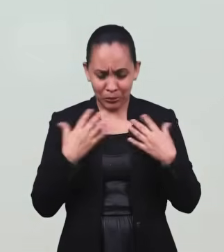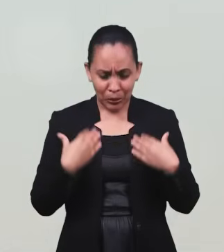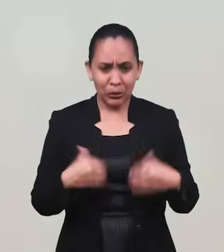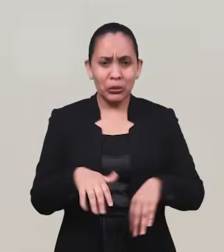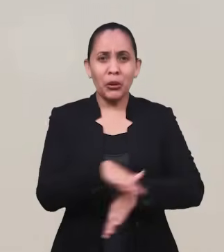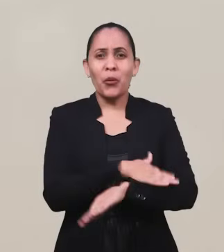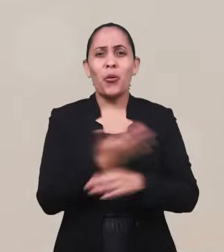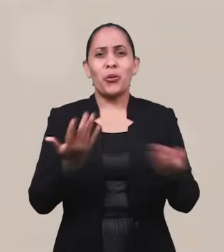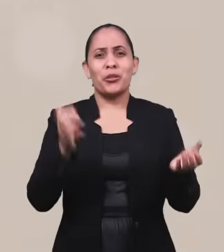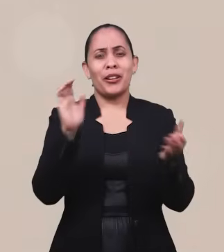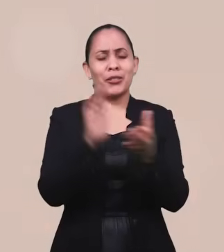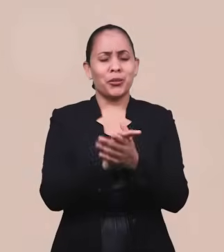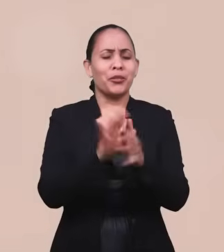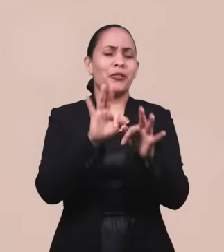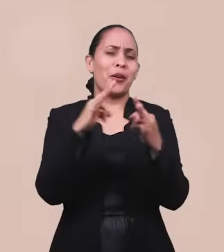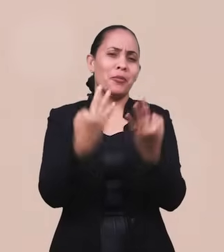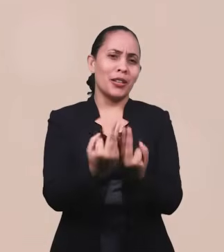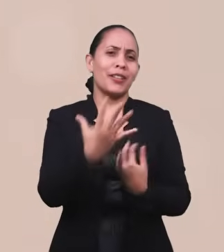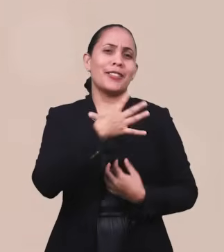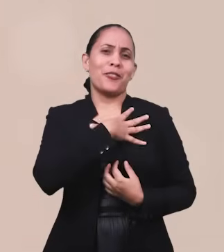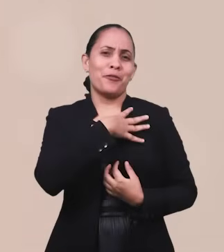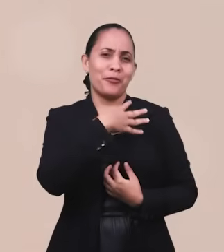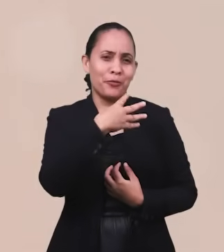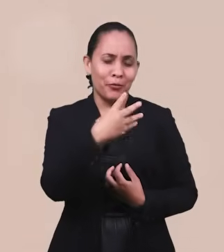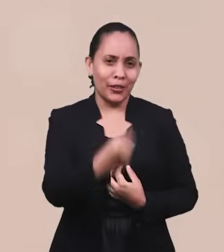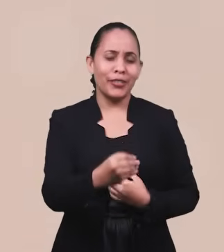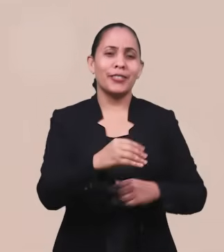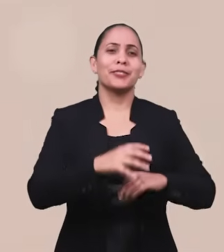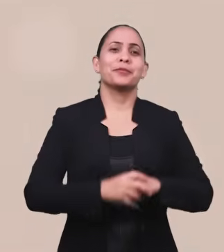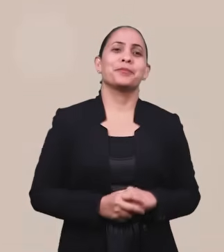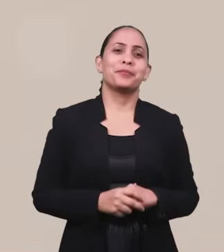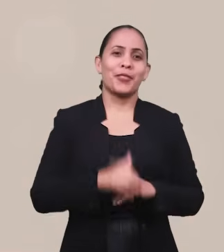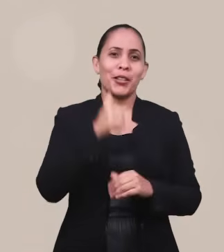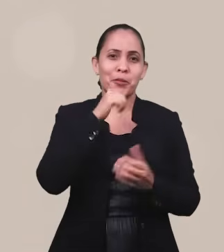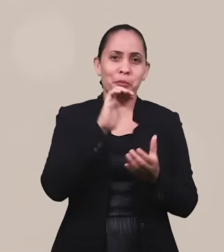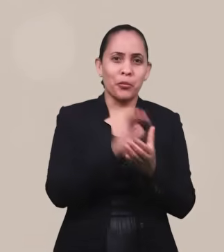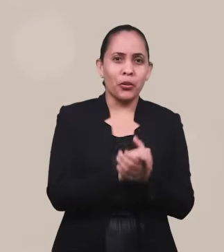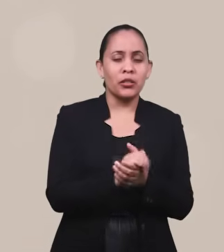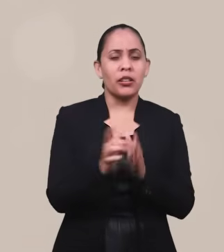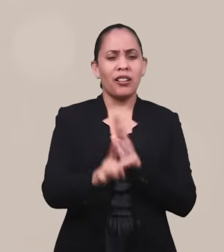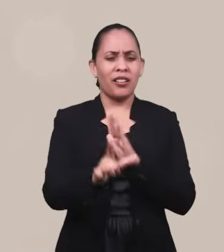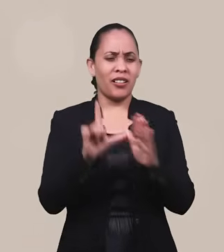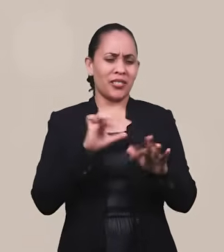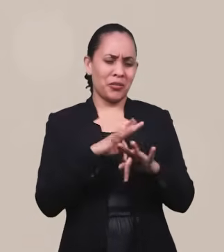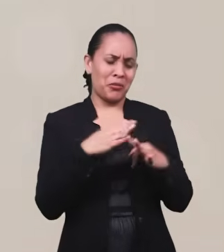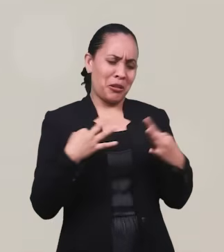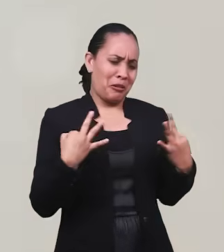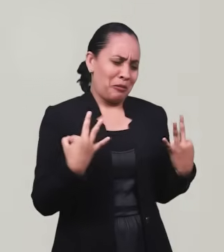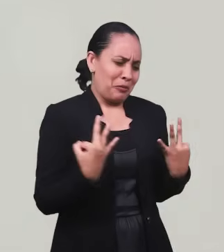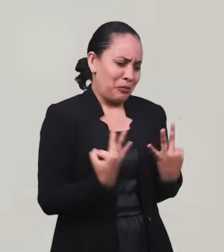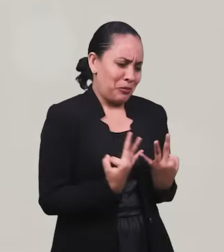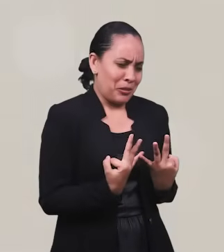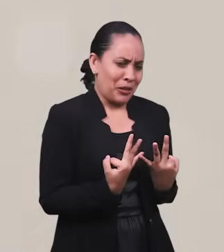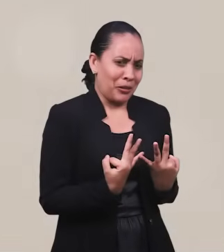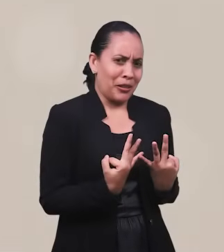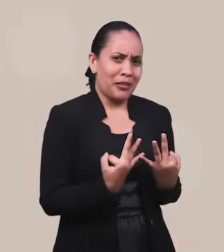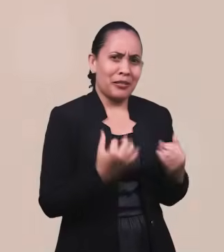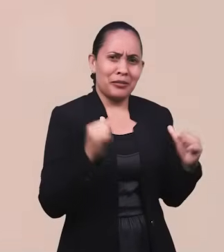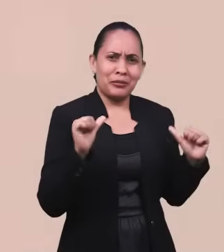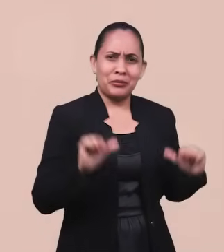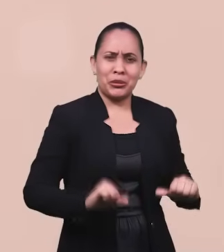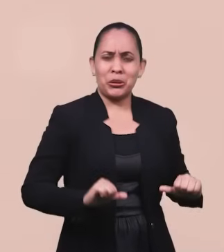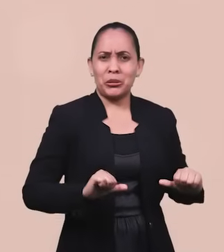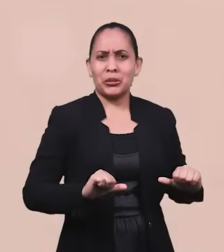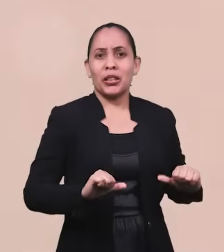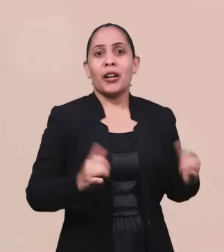um chefe de família, tem filho, tem esposa, Meu lar, antigamente, era assim um inferno. Hoje